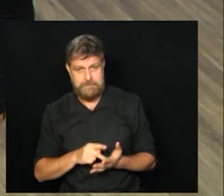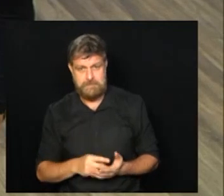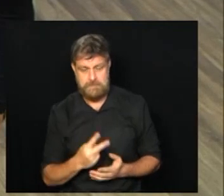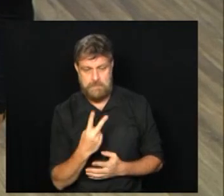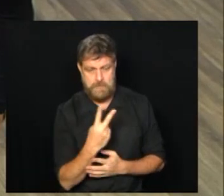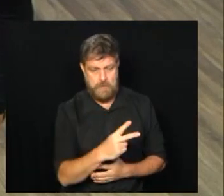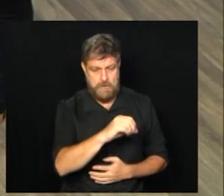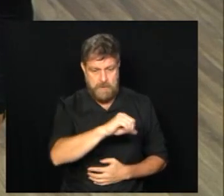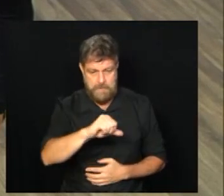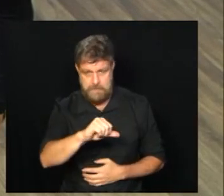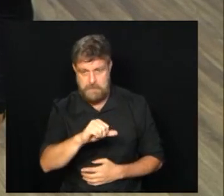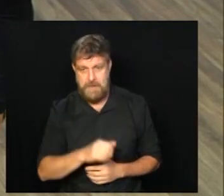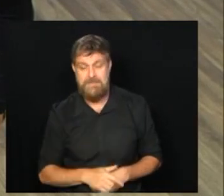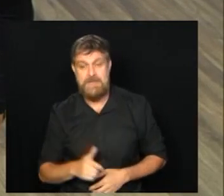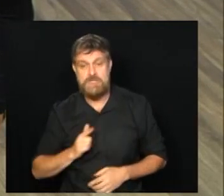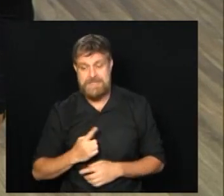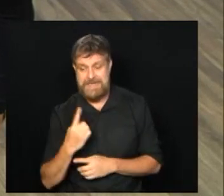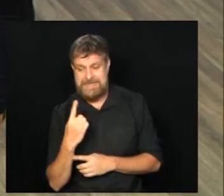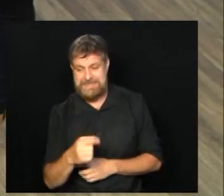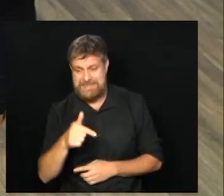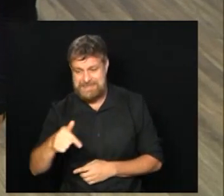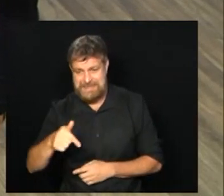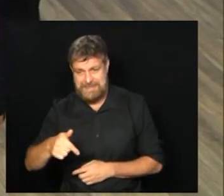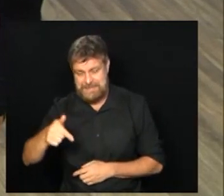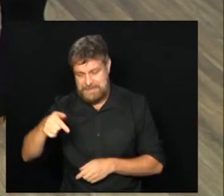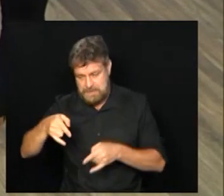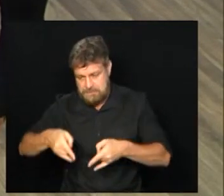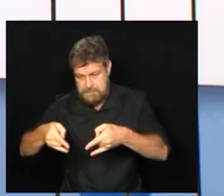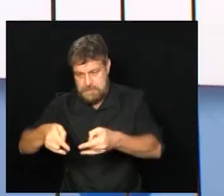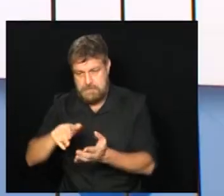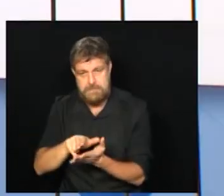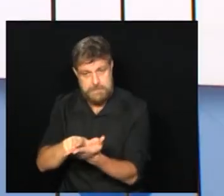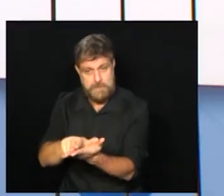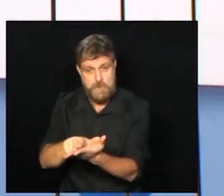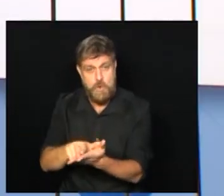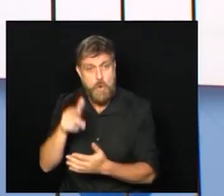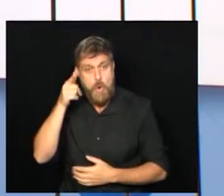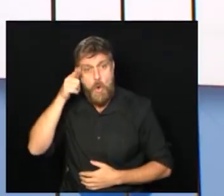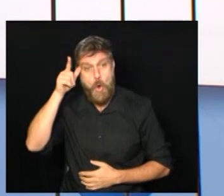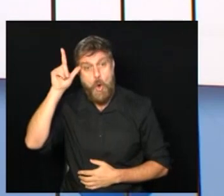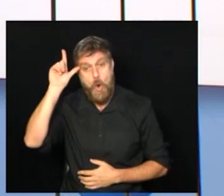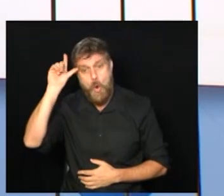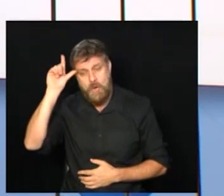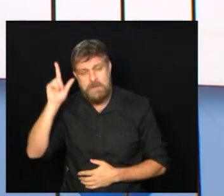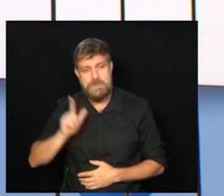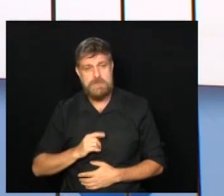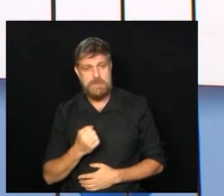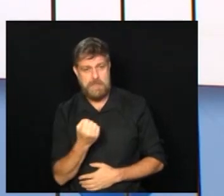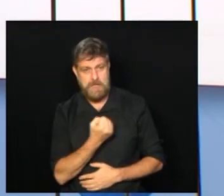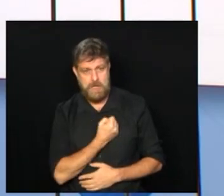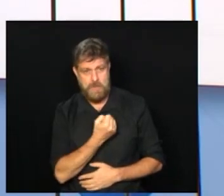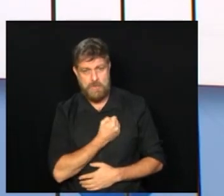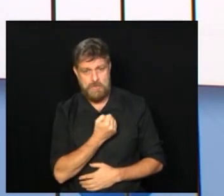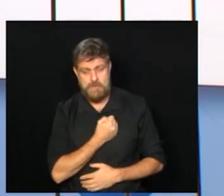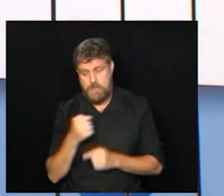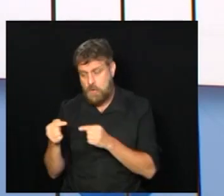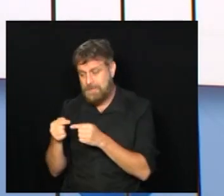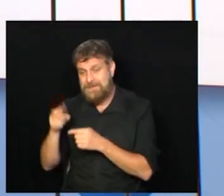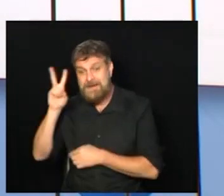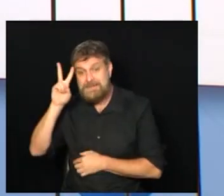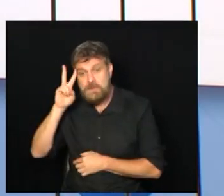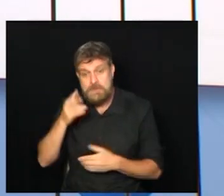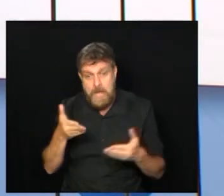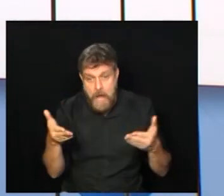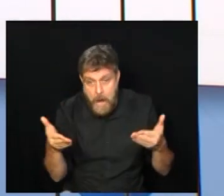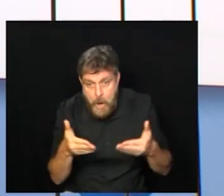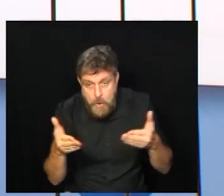gente tinha ontem 177, a gente falou aqui, né? Ontem eram os números referentes à segunda-feira. Hoje,